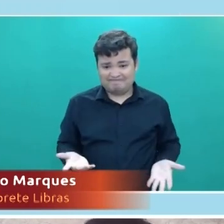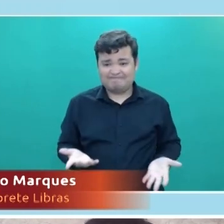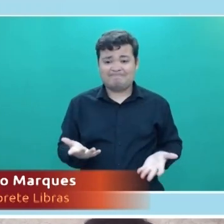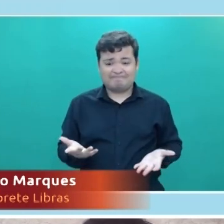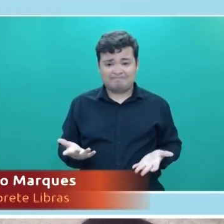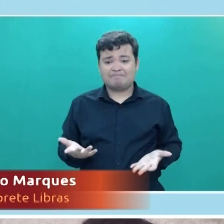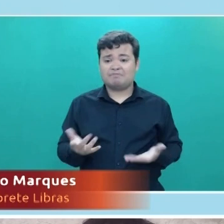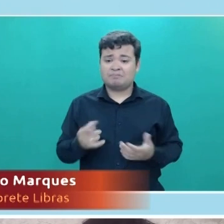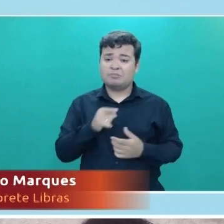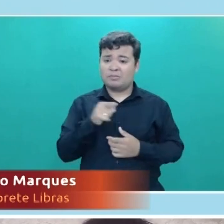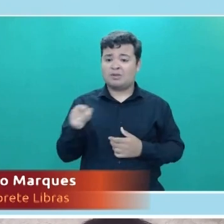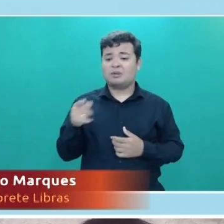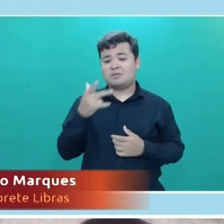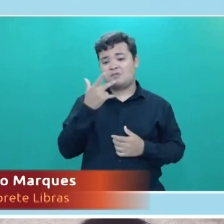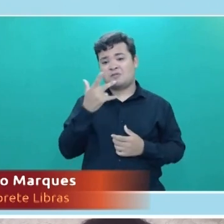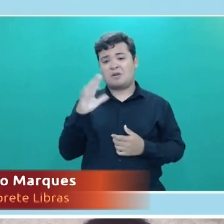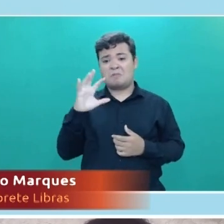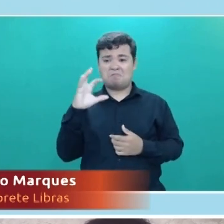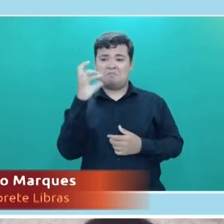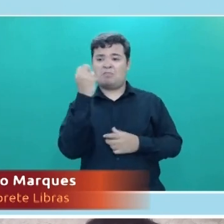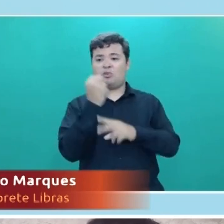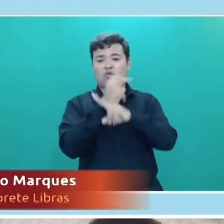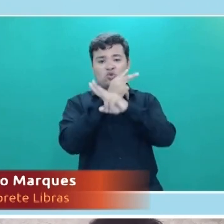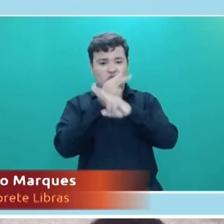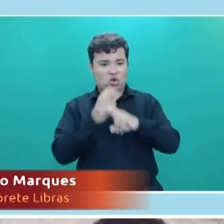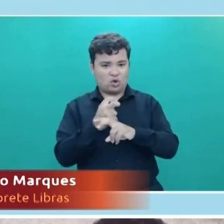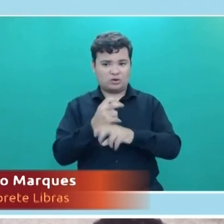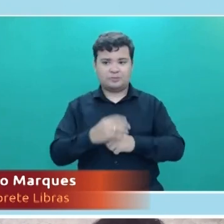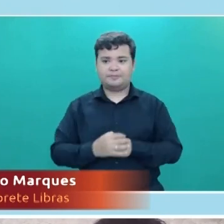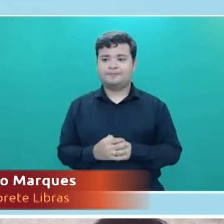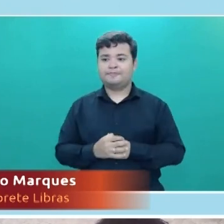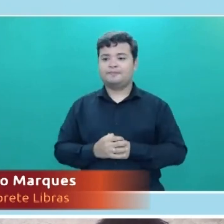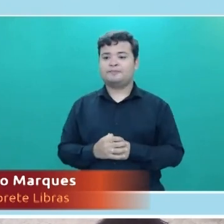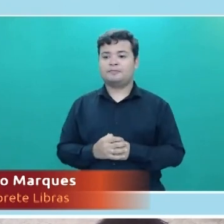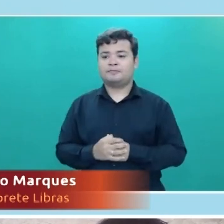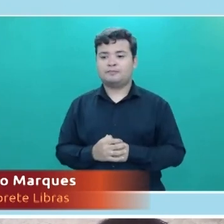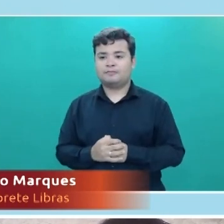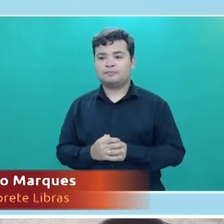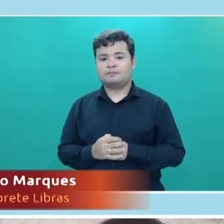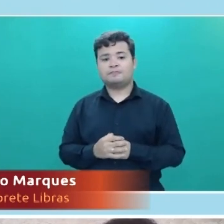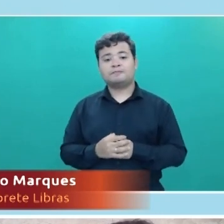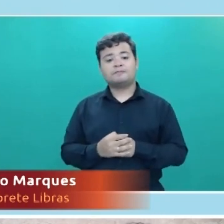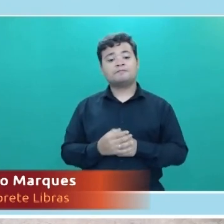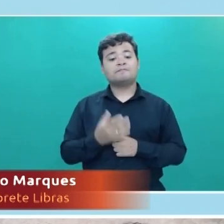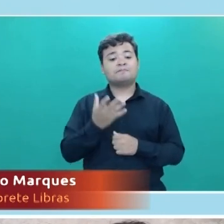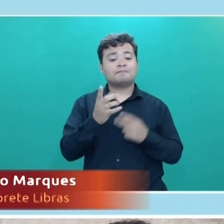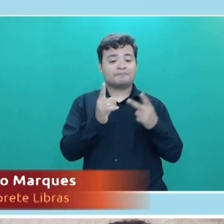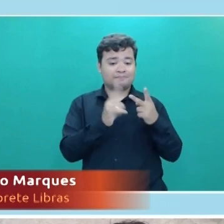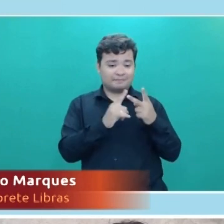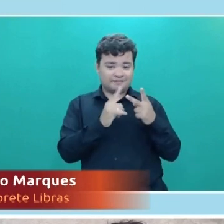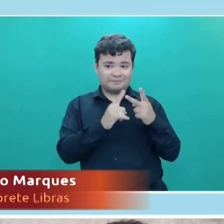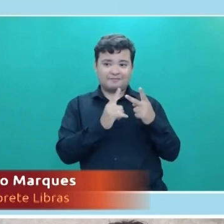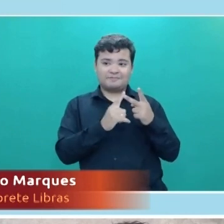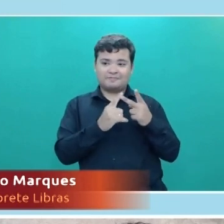chamando de masculinidade tóxica. Bom, só para a gente encerrar, Michele, aí o nosso